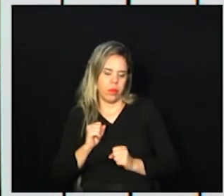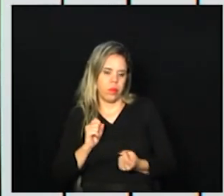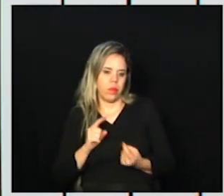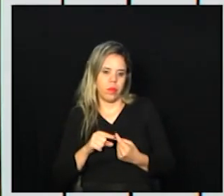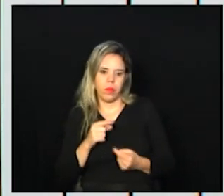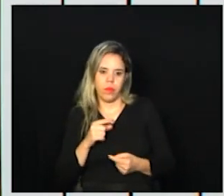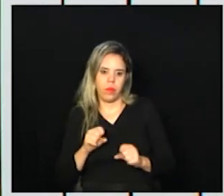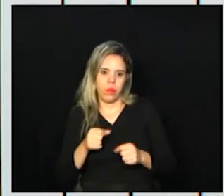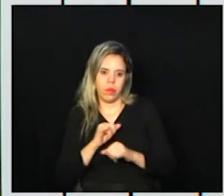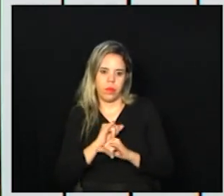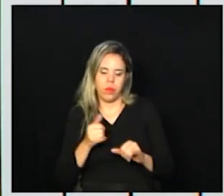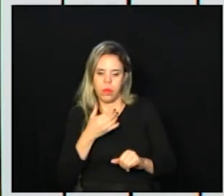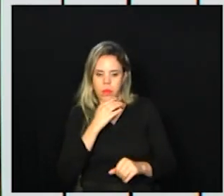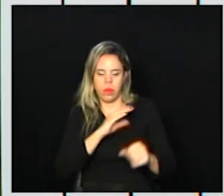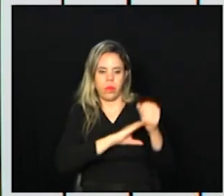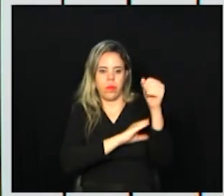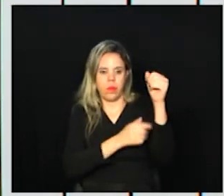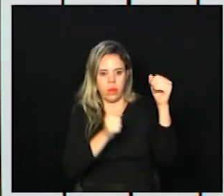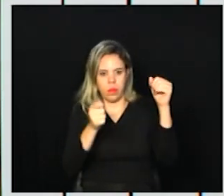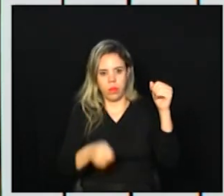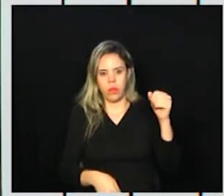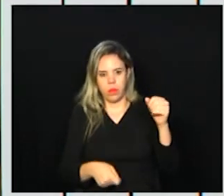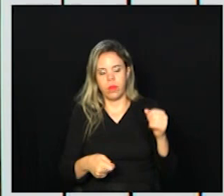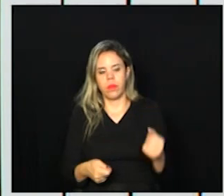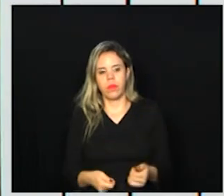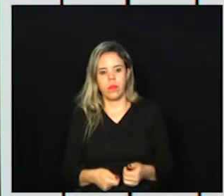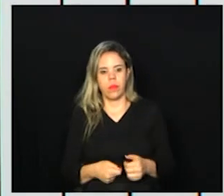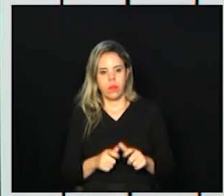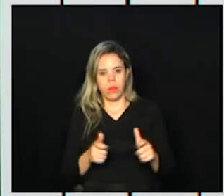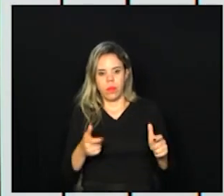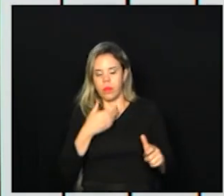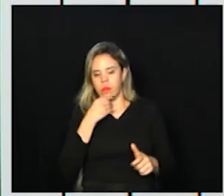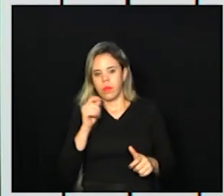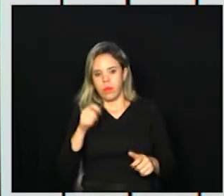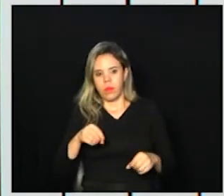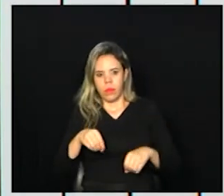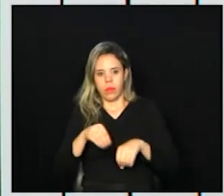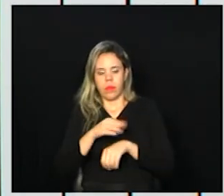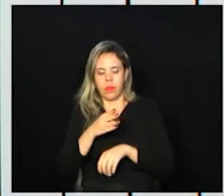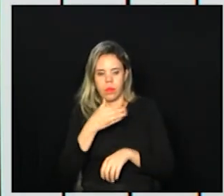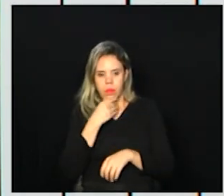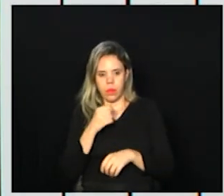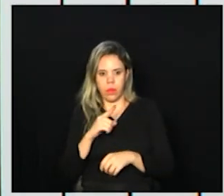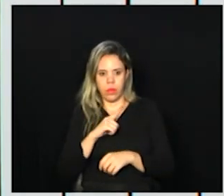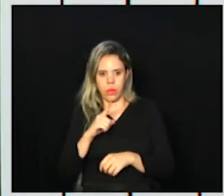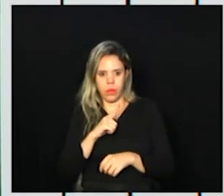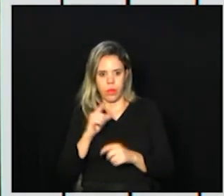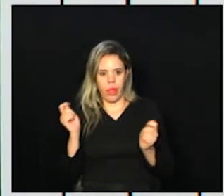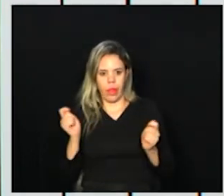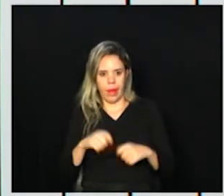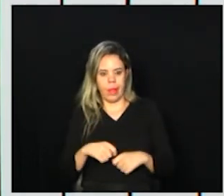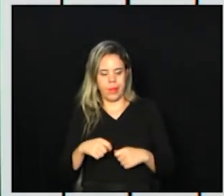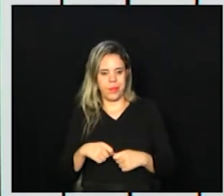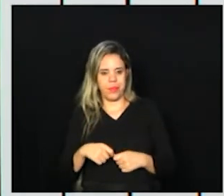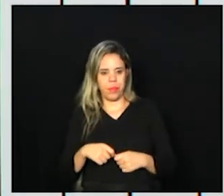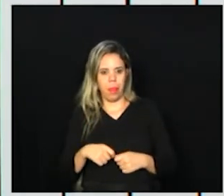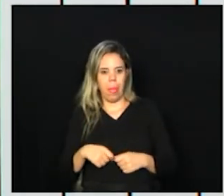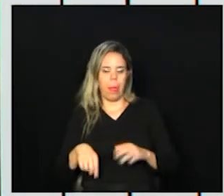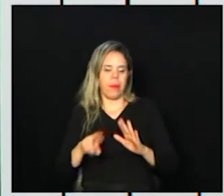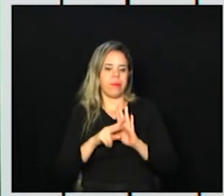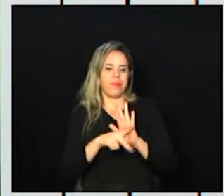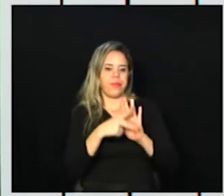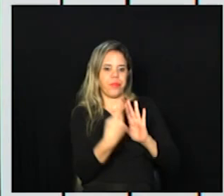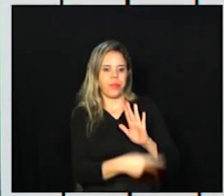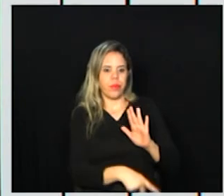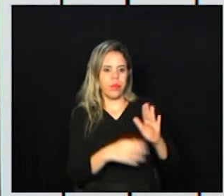muito reforçado pelo machismo e pelo patriarcado, onde dão essa possibilidade do homem são as regras dele, dentro